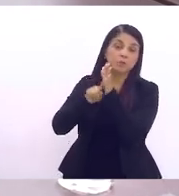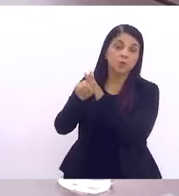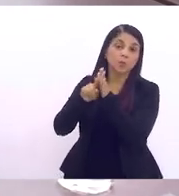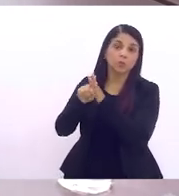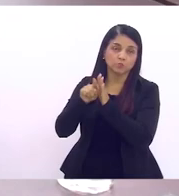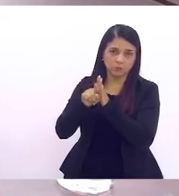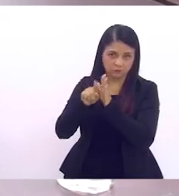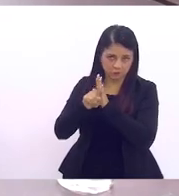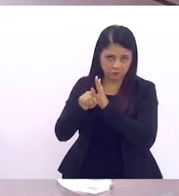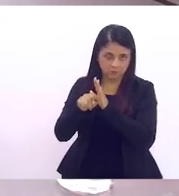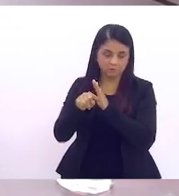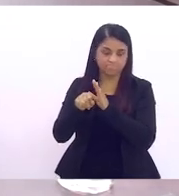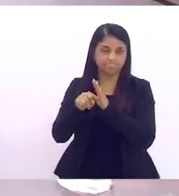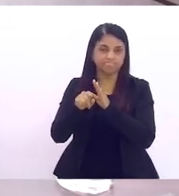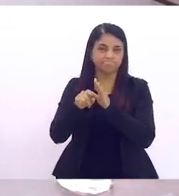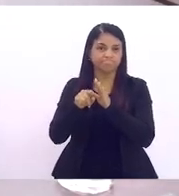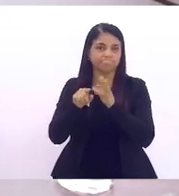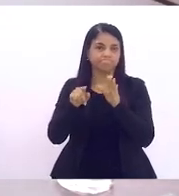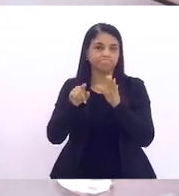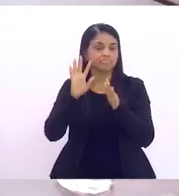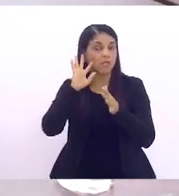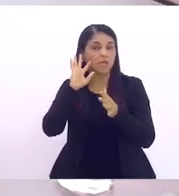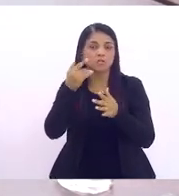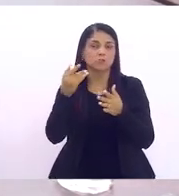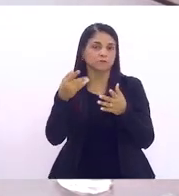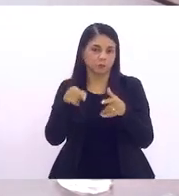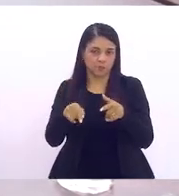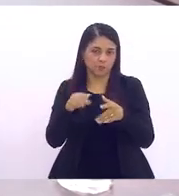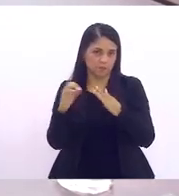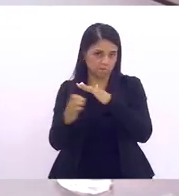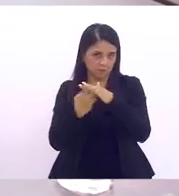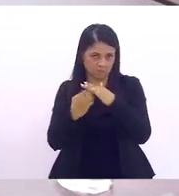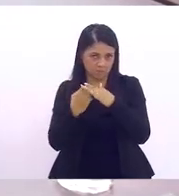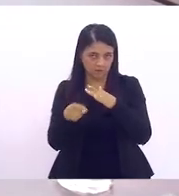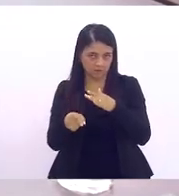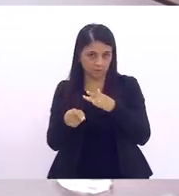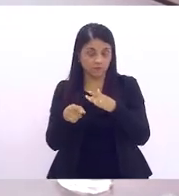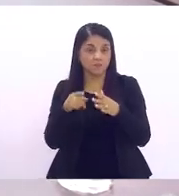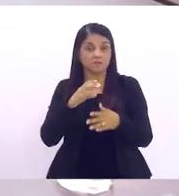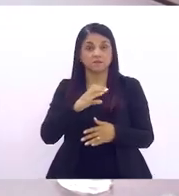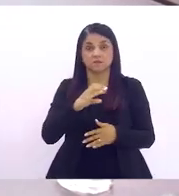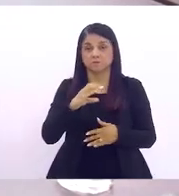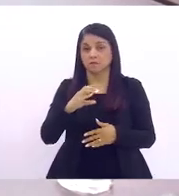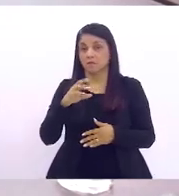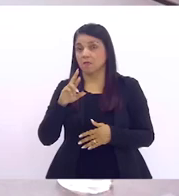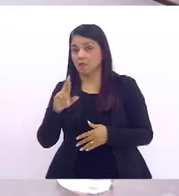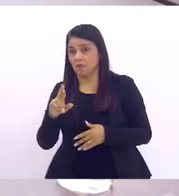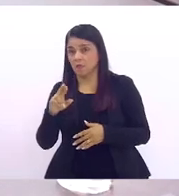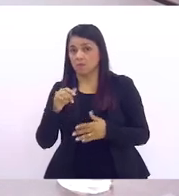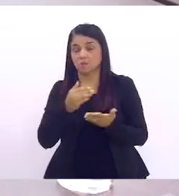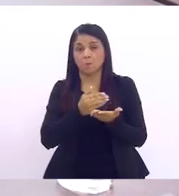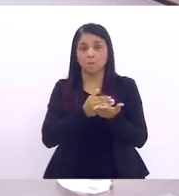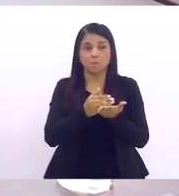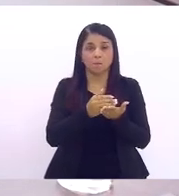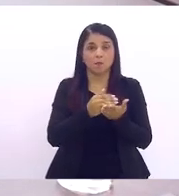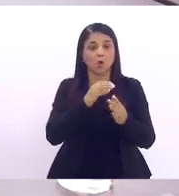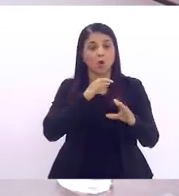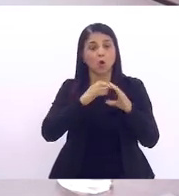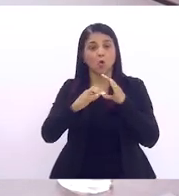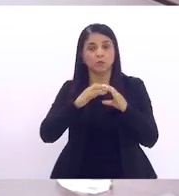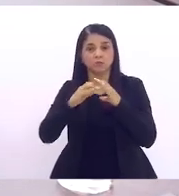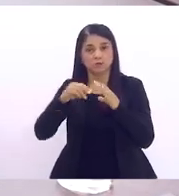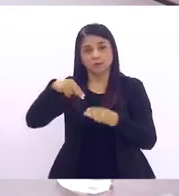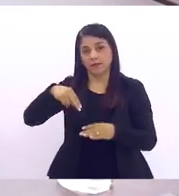aqui não fossem efetivamente dirimidos pela empresa e aí eu não sei se a CCR foi quem fez num primeiro momento Essa comunicação com a